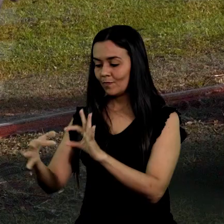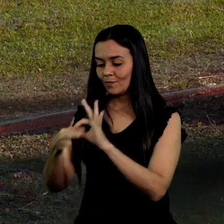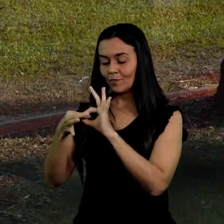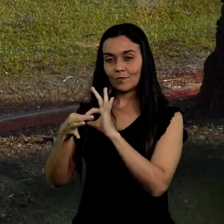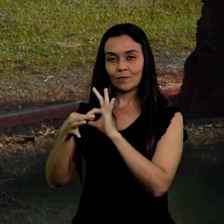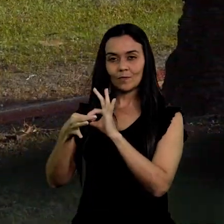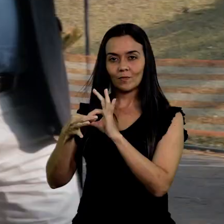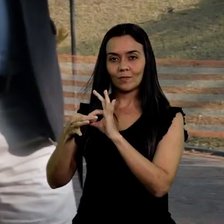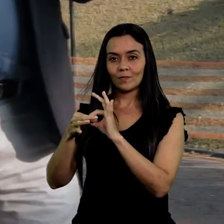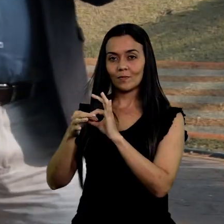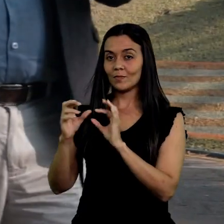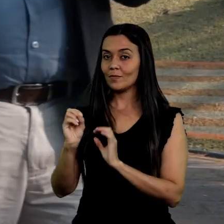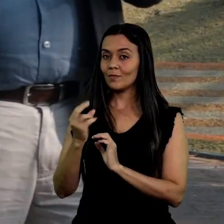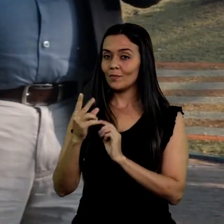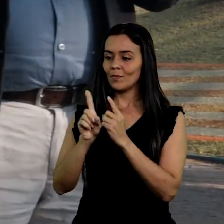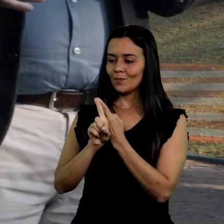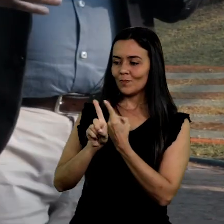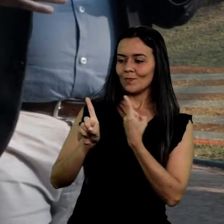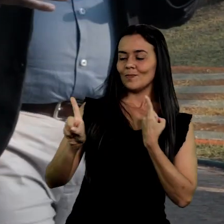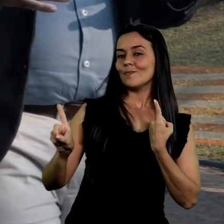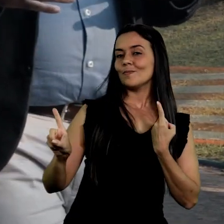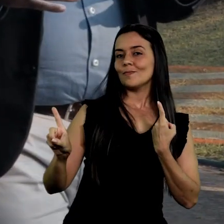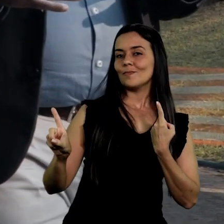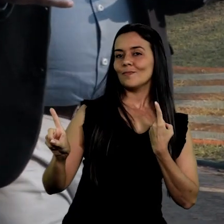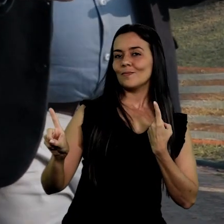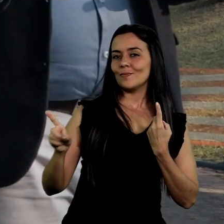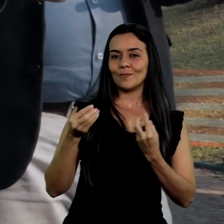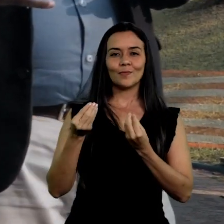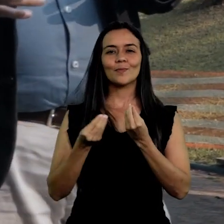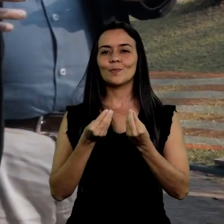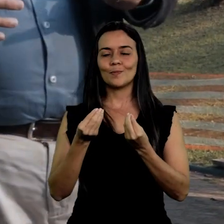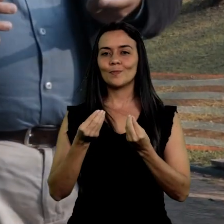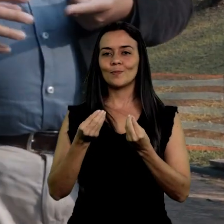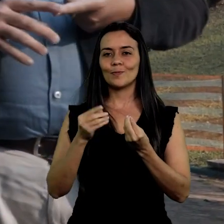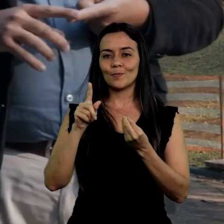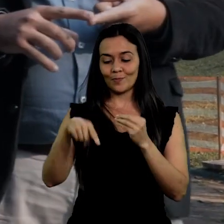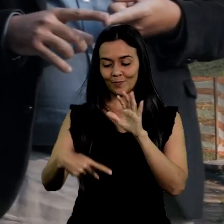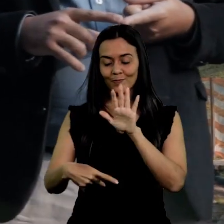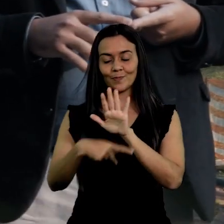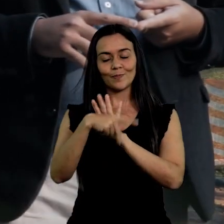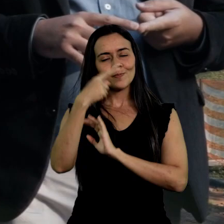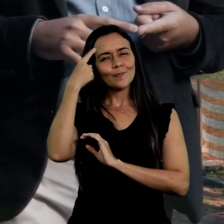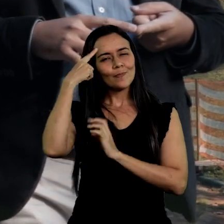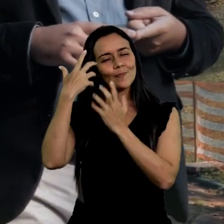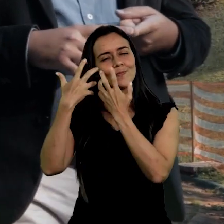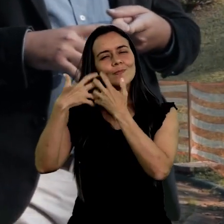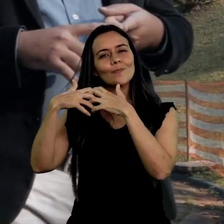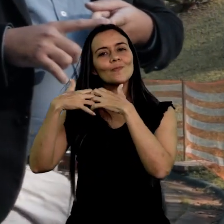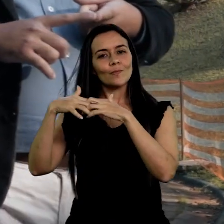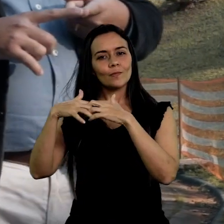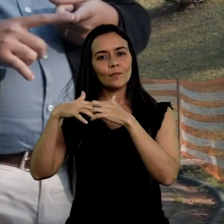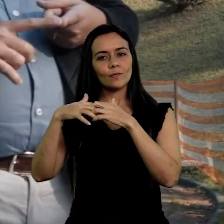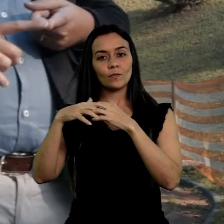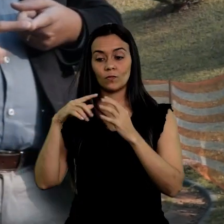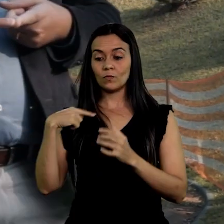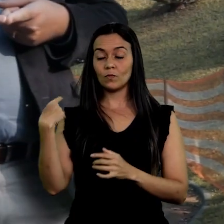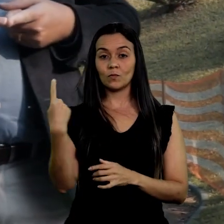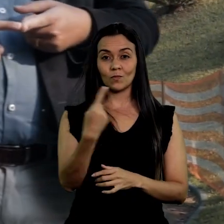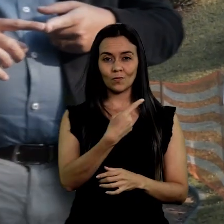Então, como eu tinha falado, acho que tem várias formas de reagir à pandemia, né? A gente viu